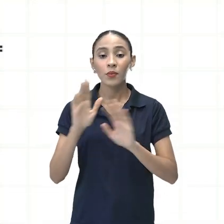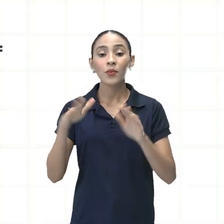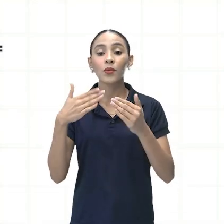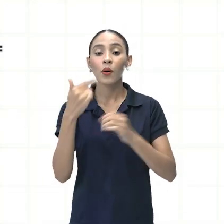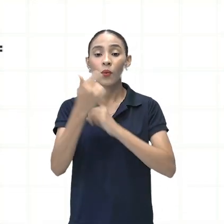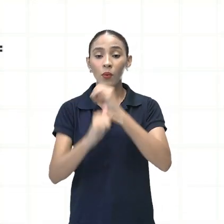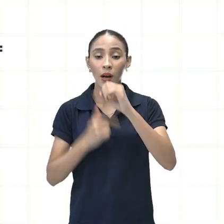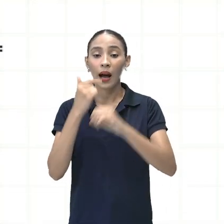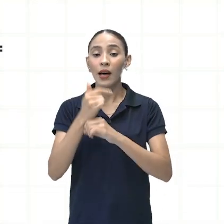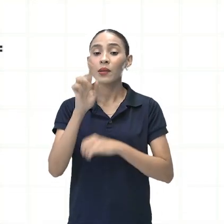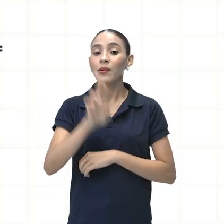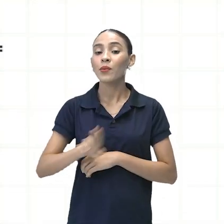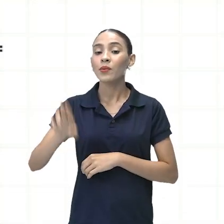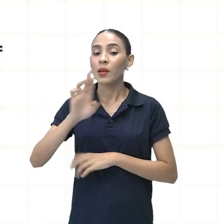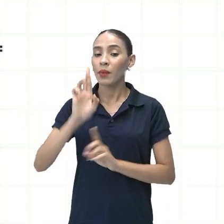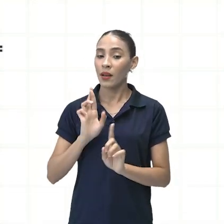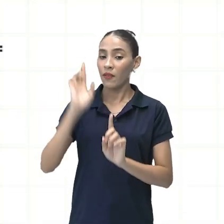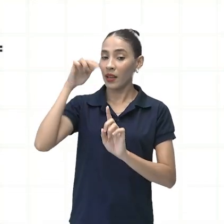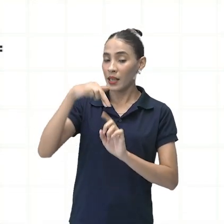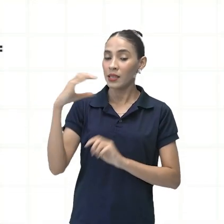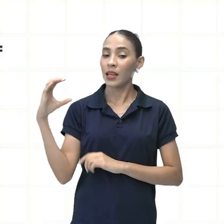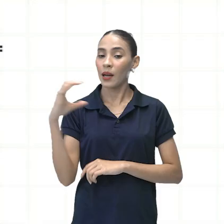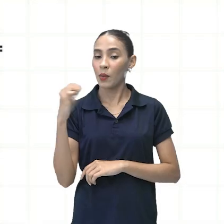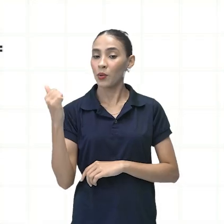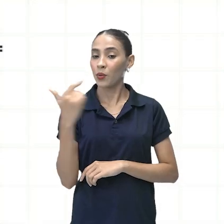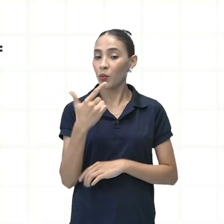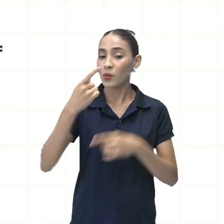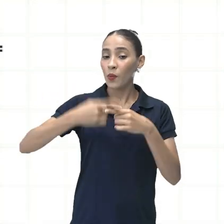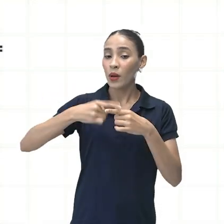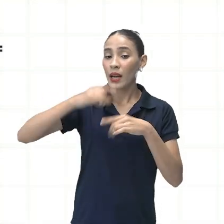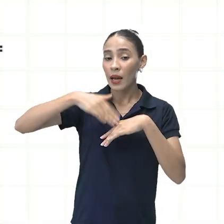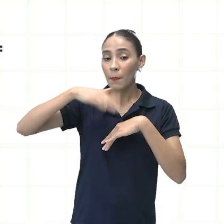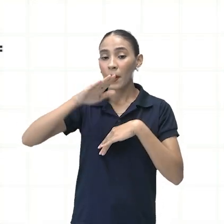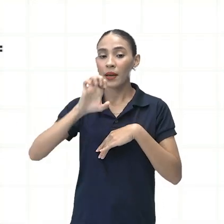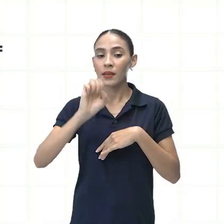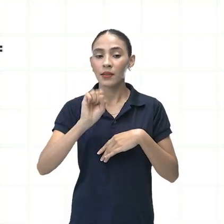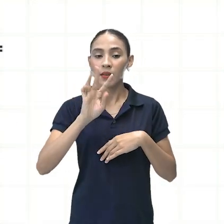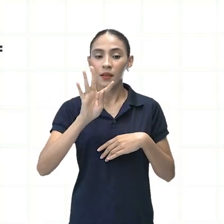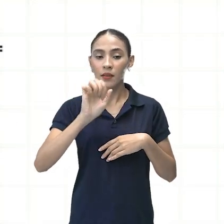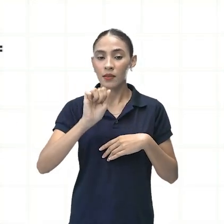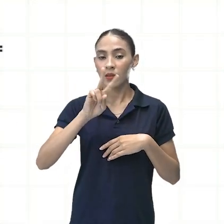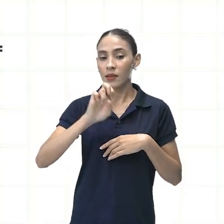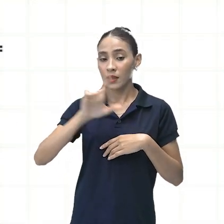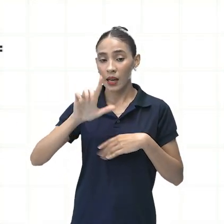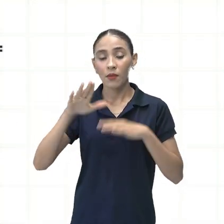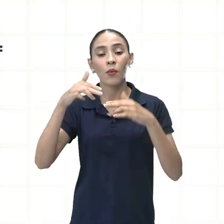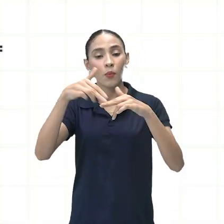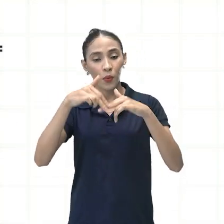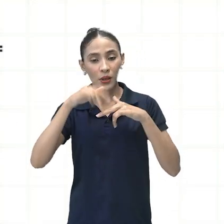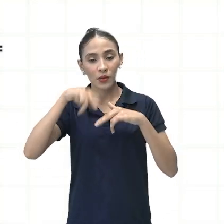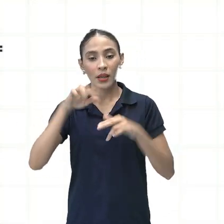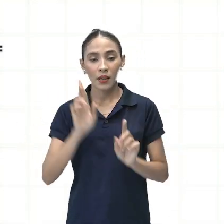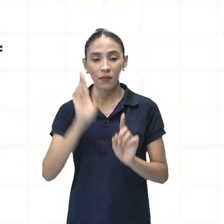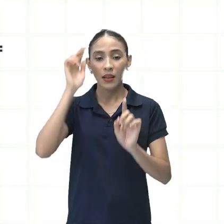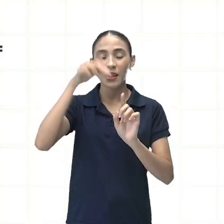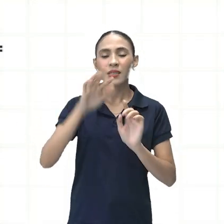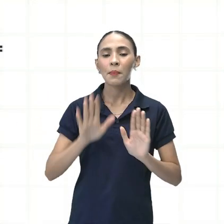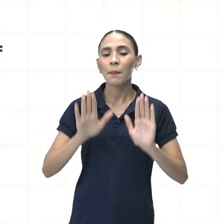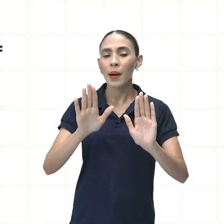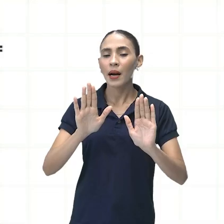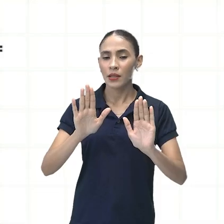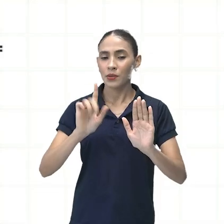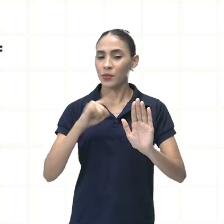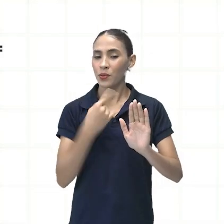nós utilizamos como referência, o carbono 12, porque ele é mais estável. Então, ele é a nossa referência. E quando nós